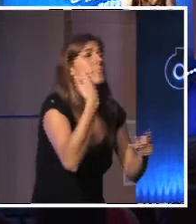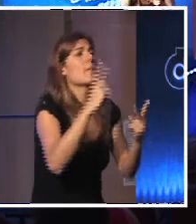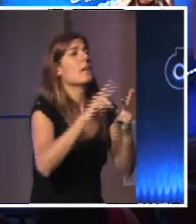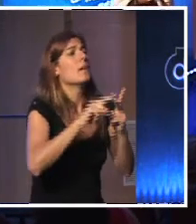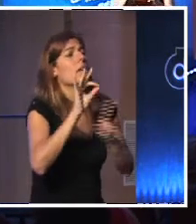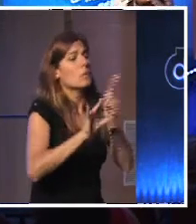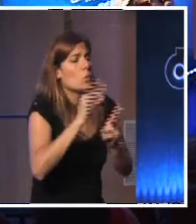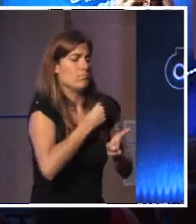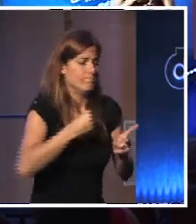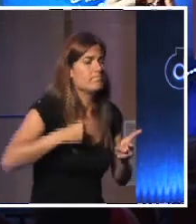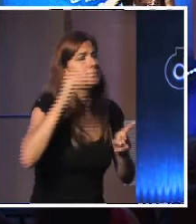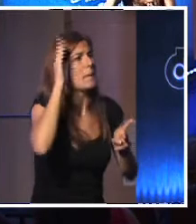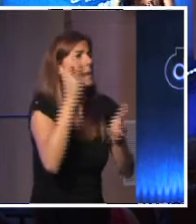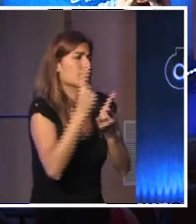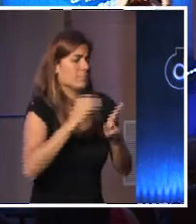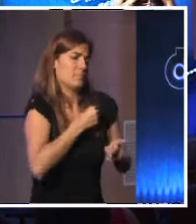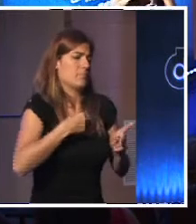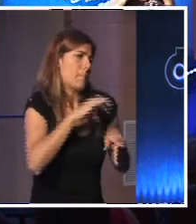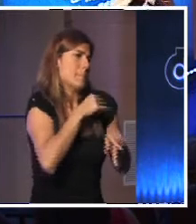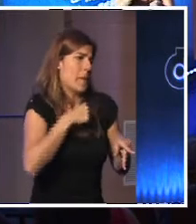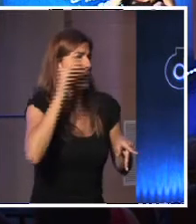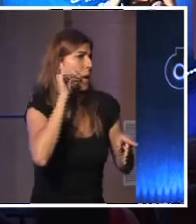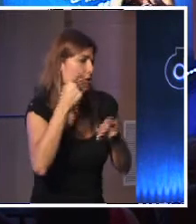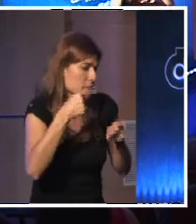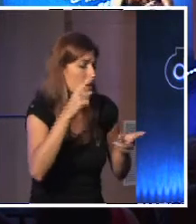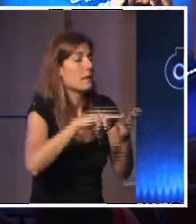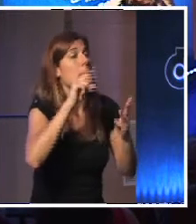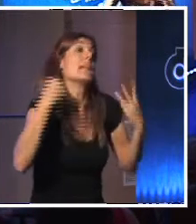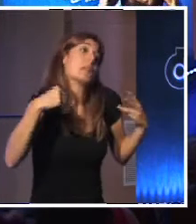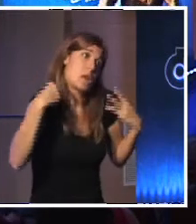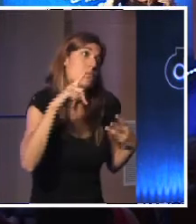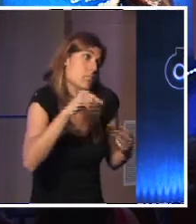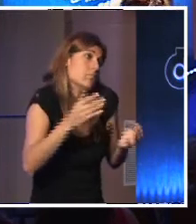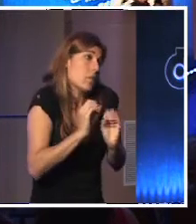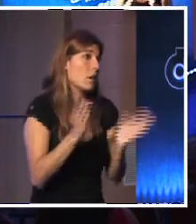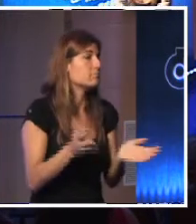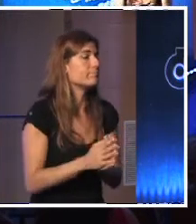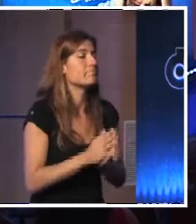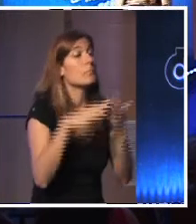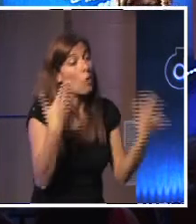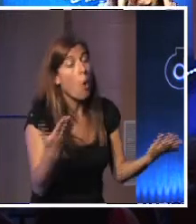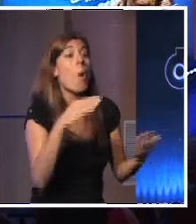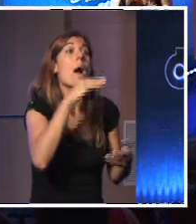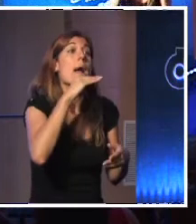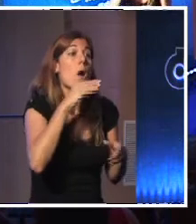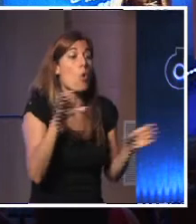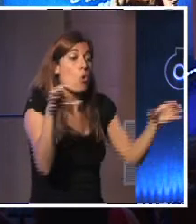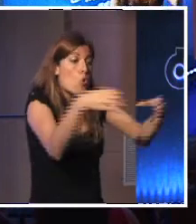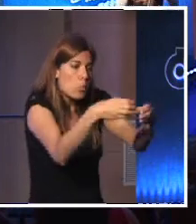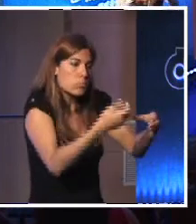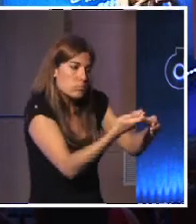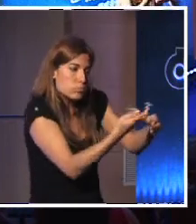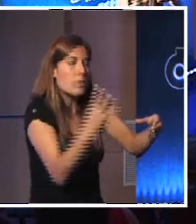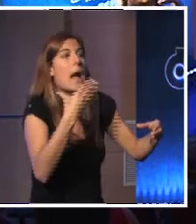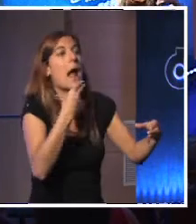cuidados veterinários, as esterilizações, portanto, está tudo contemplado. E o treino propriamente dito. Ou então, os cães são treinados em grupos de